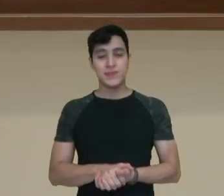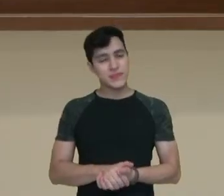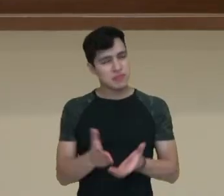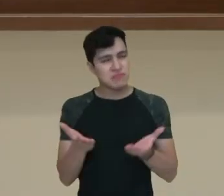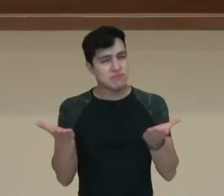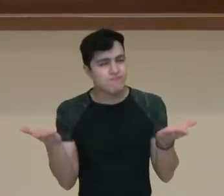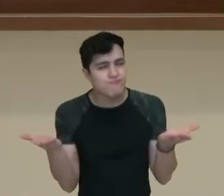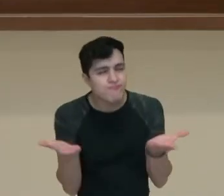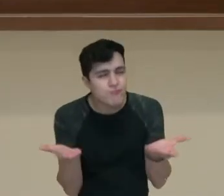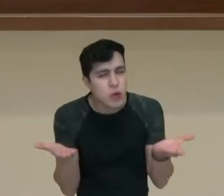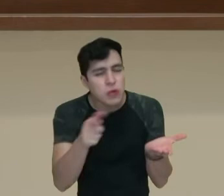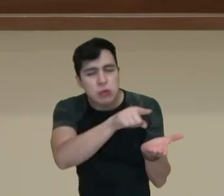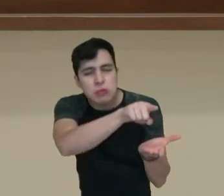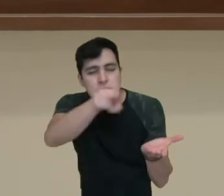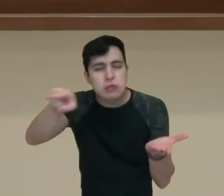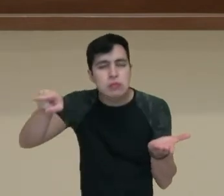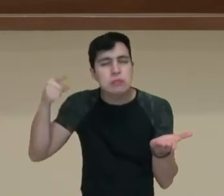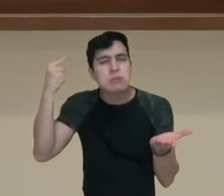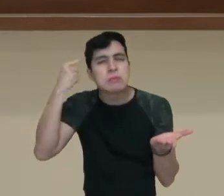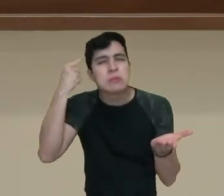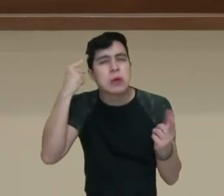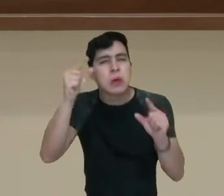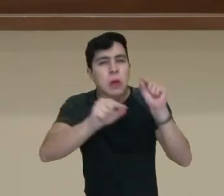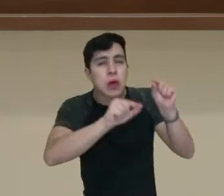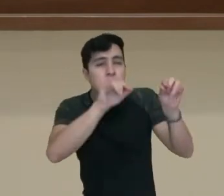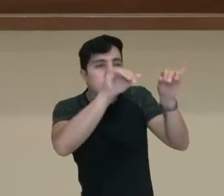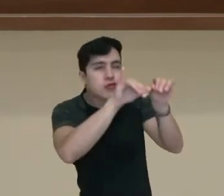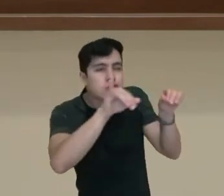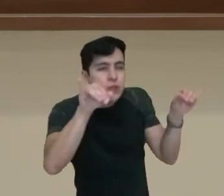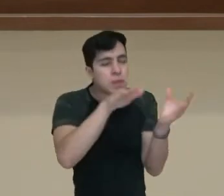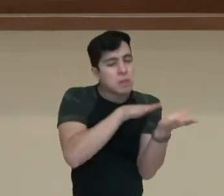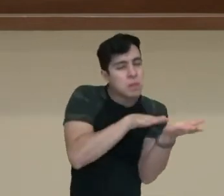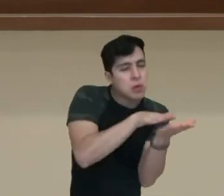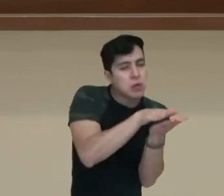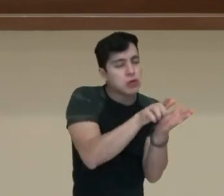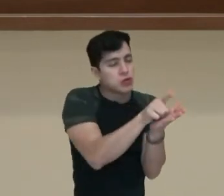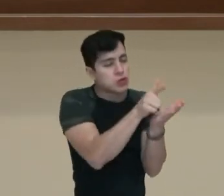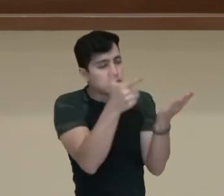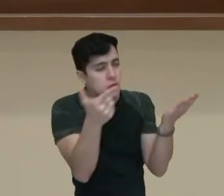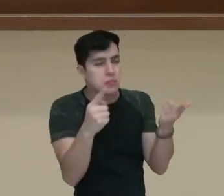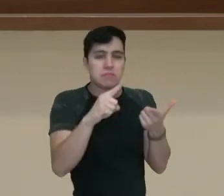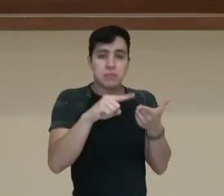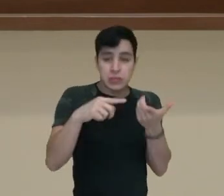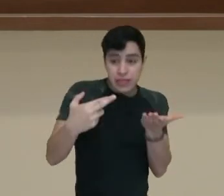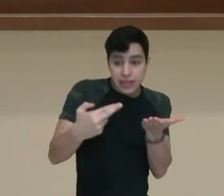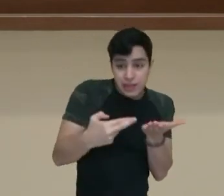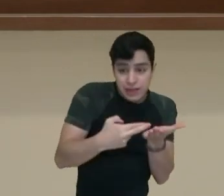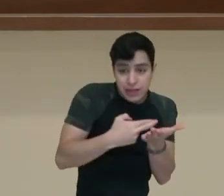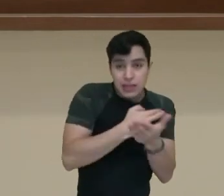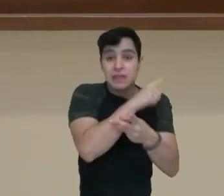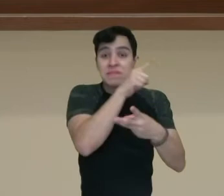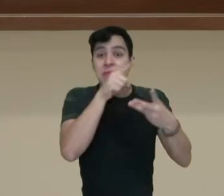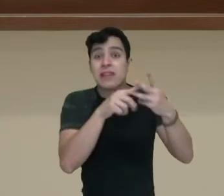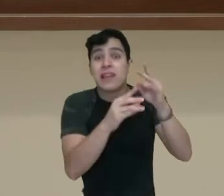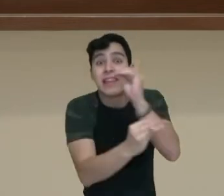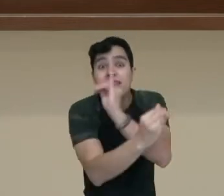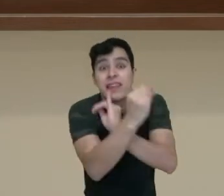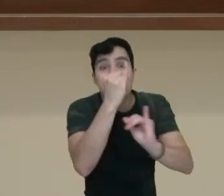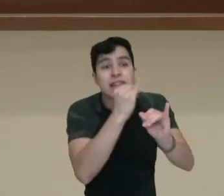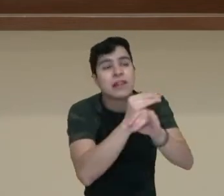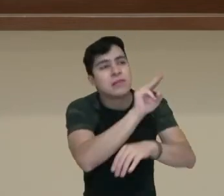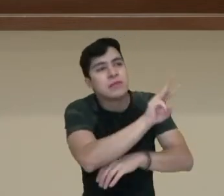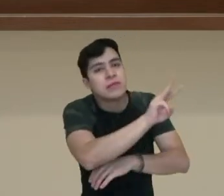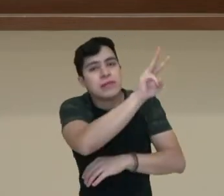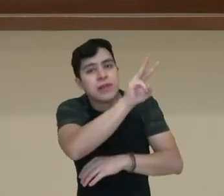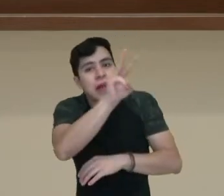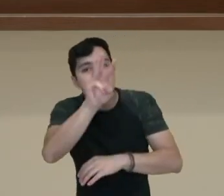Nós temos que pensar que uma notícia, ela é publicada em um jornal, uma revista, às vezes num site da internet, que representa um jornal.